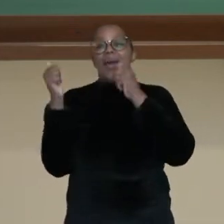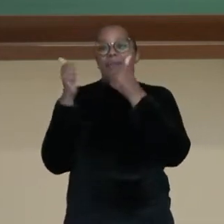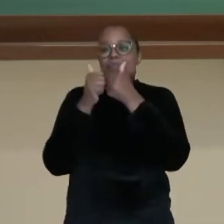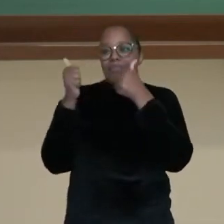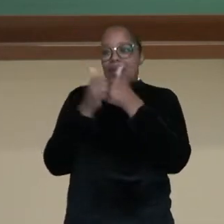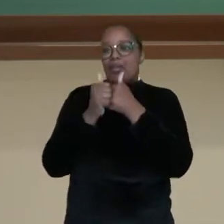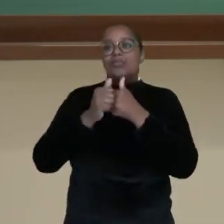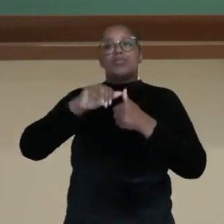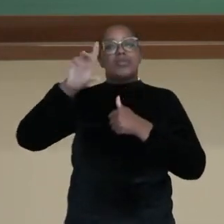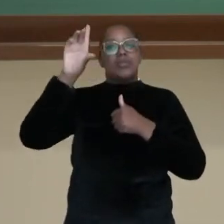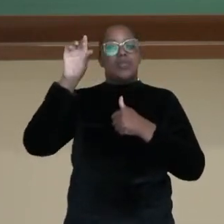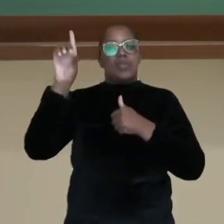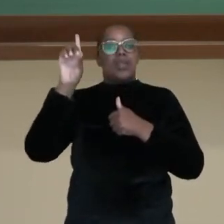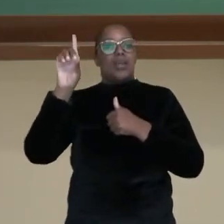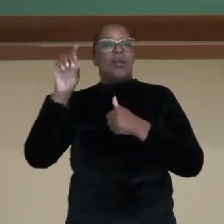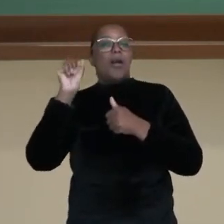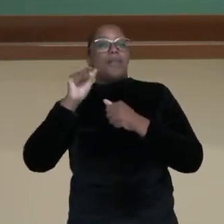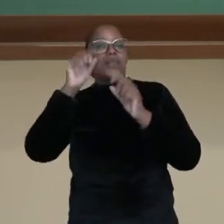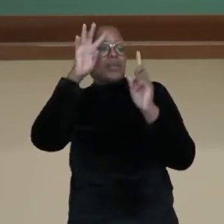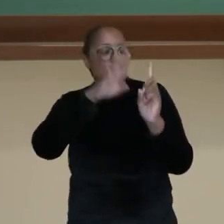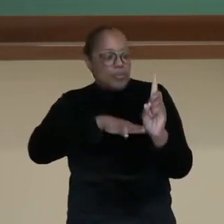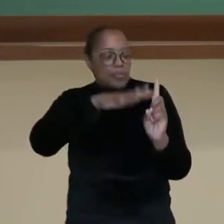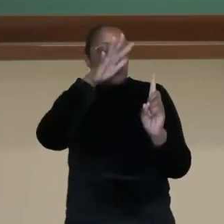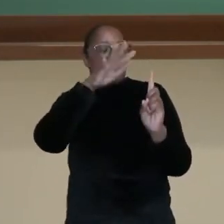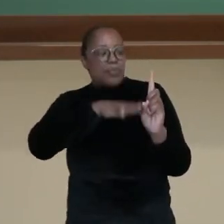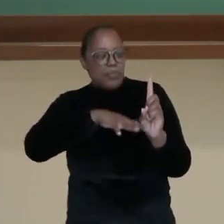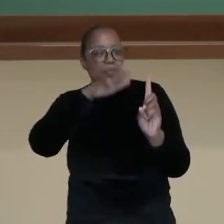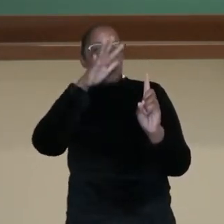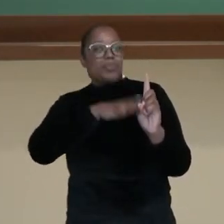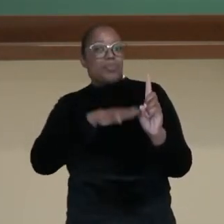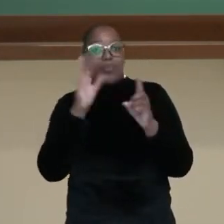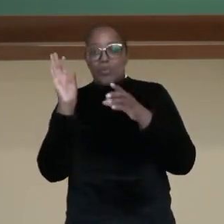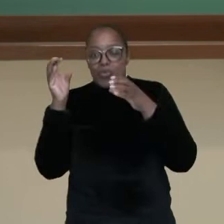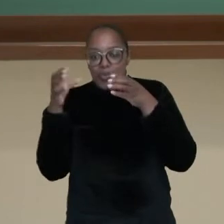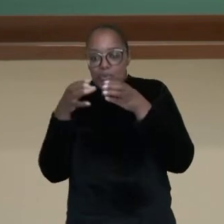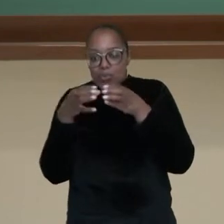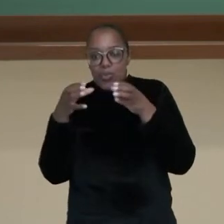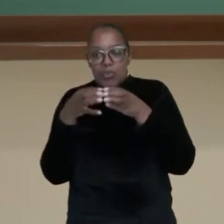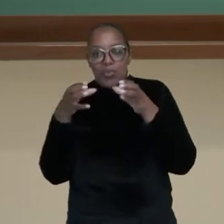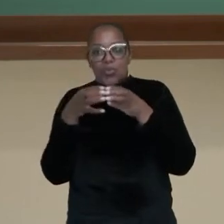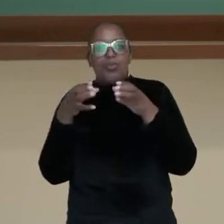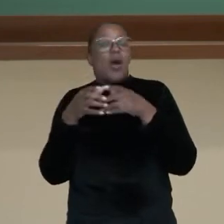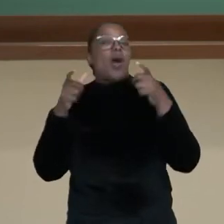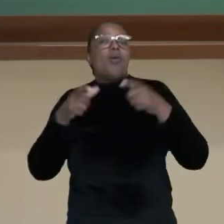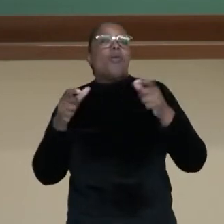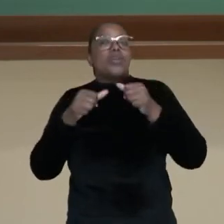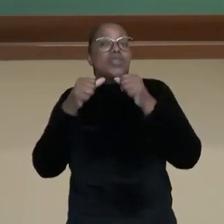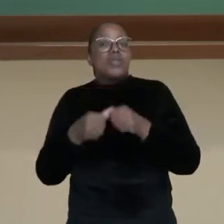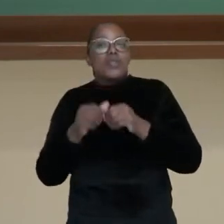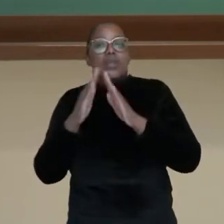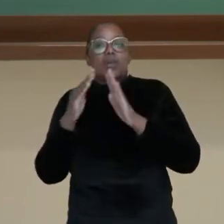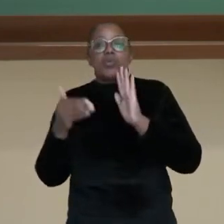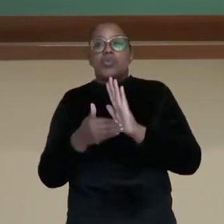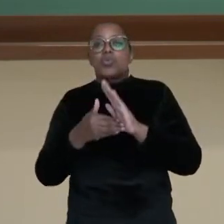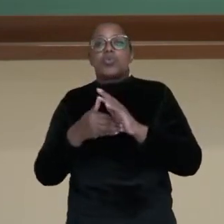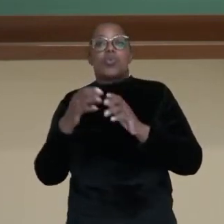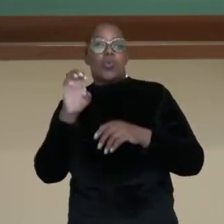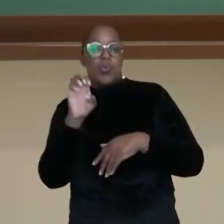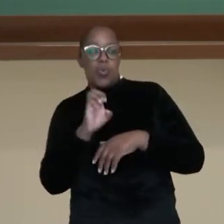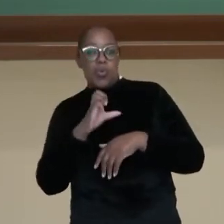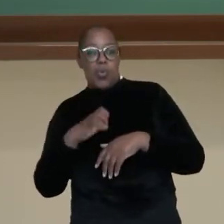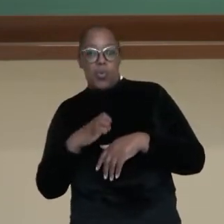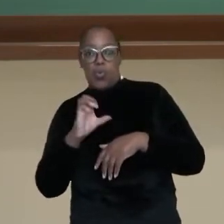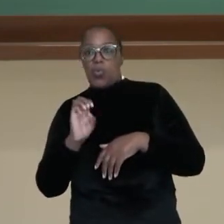tem que ser venerado. Então, no meio disso tudo, onde é que fica o indivíduo? Onde é que fica o eu, né?